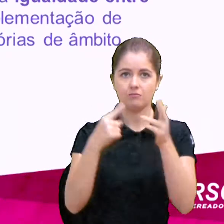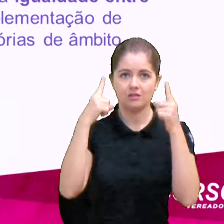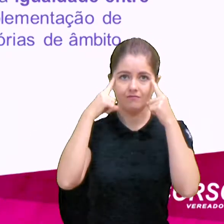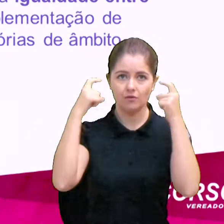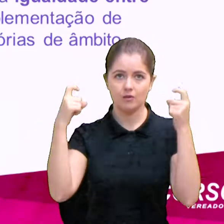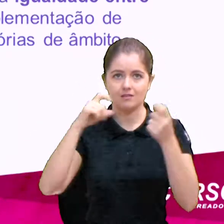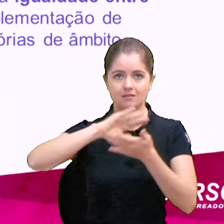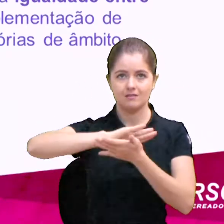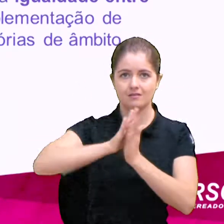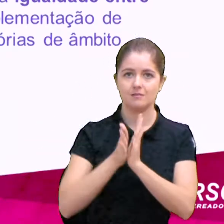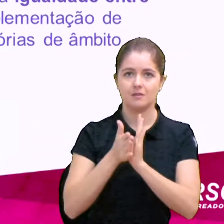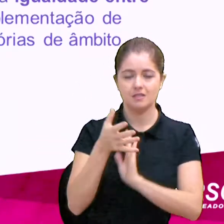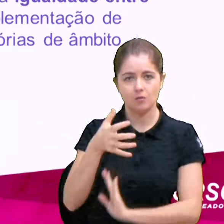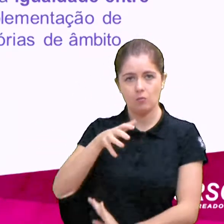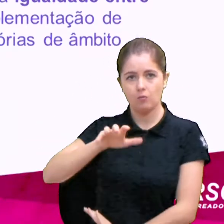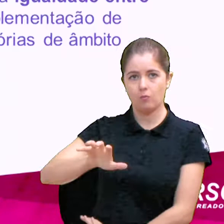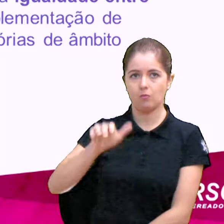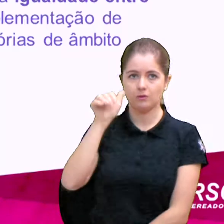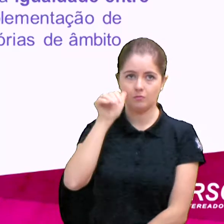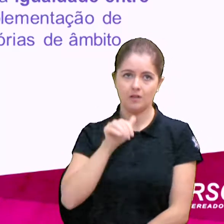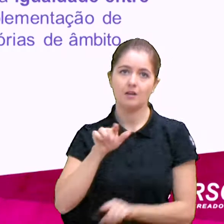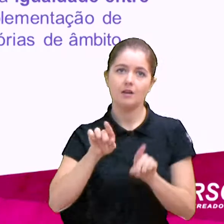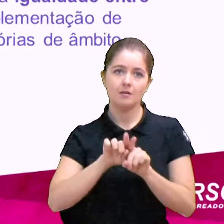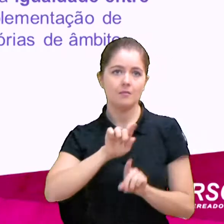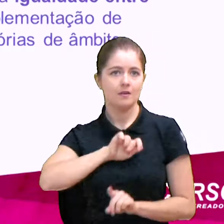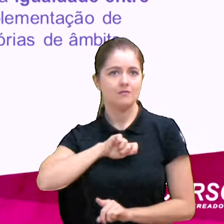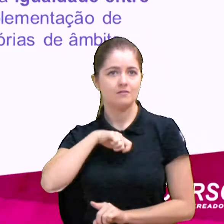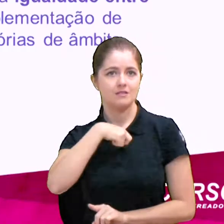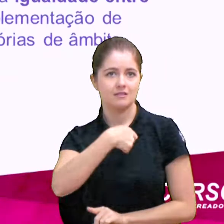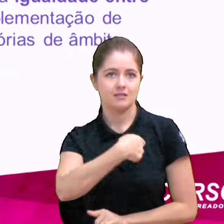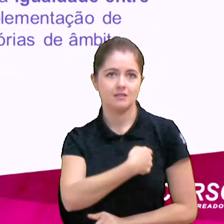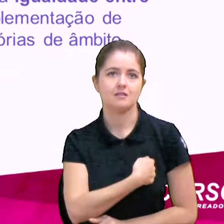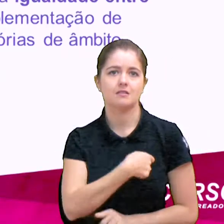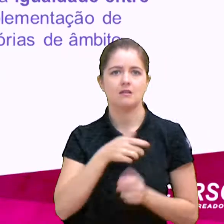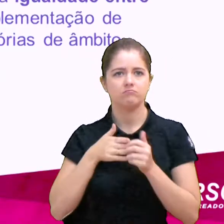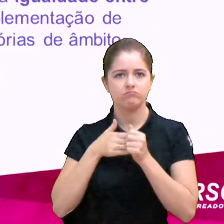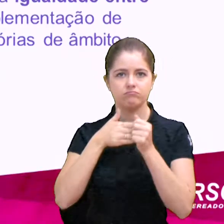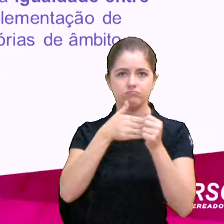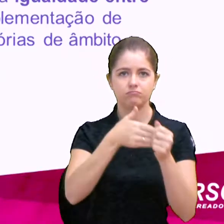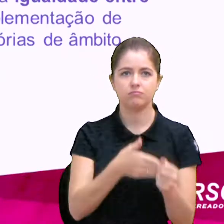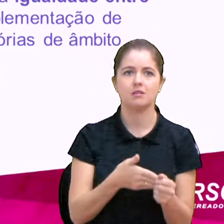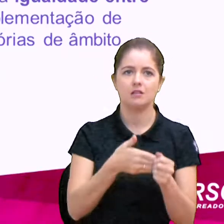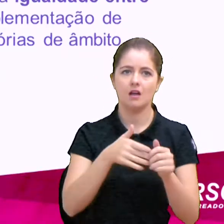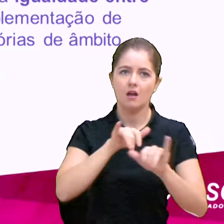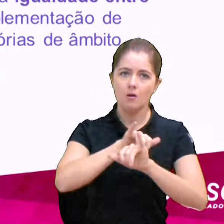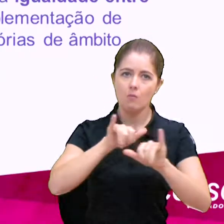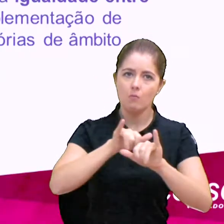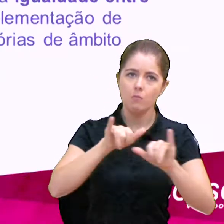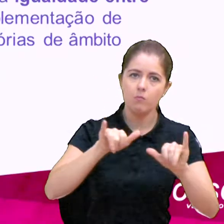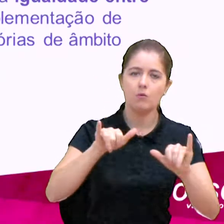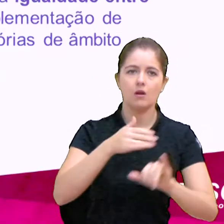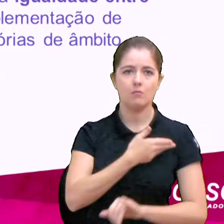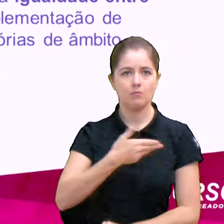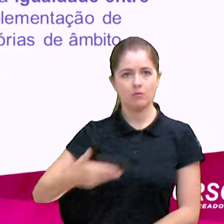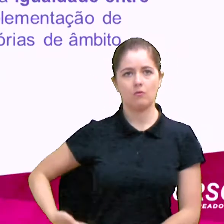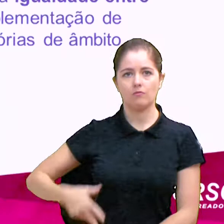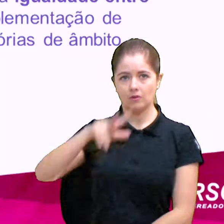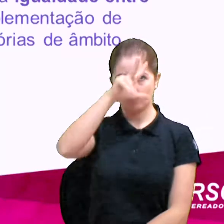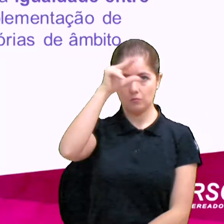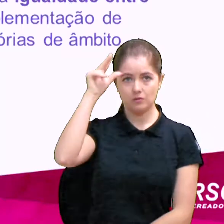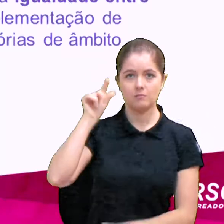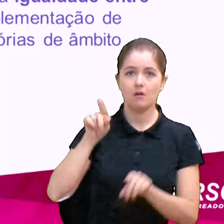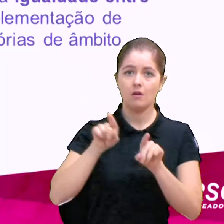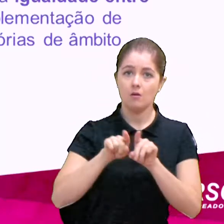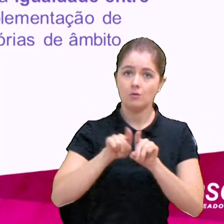fiscalizar e acompanhar a execução de programas do governo municipal que visem a promoção da igualdade entre homens e mulheres, assim como a implementação